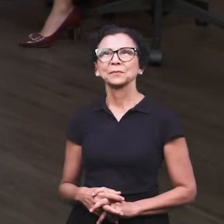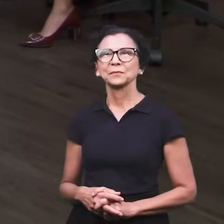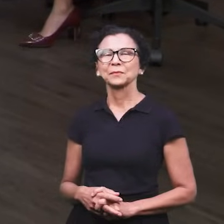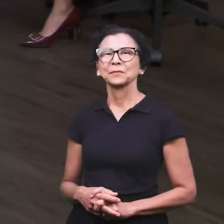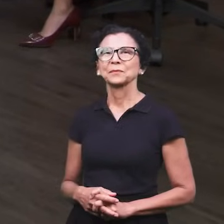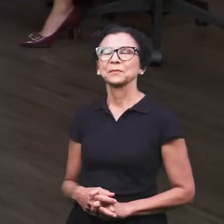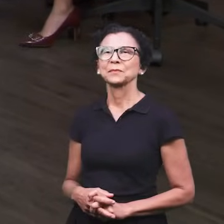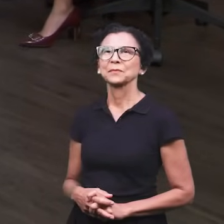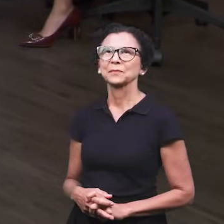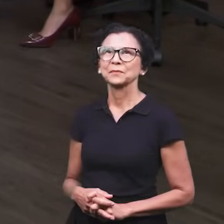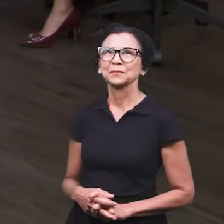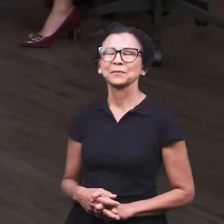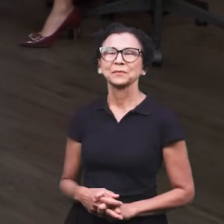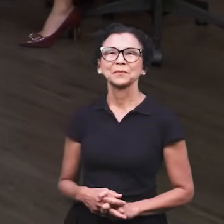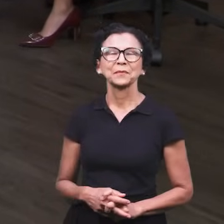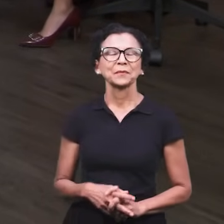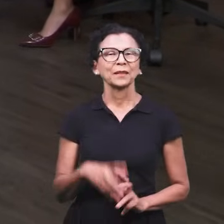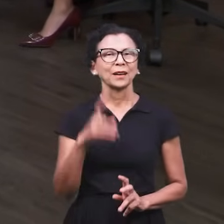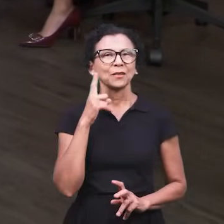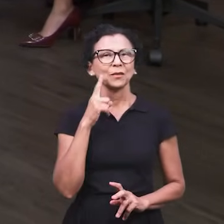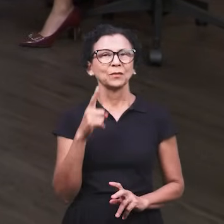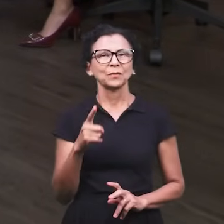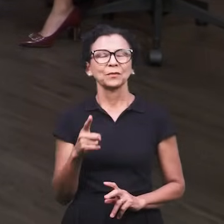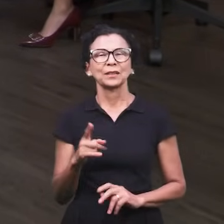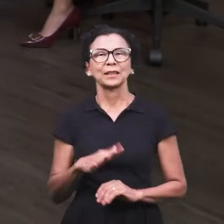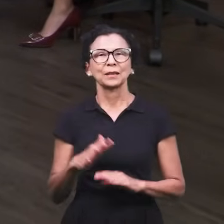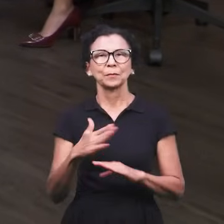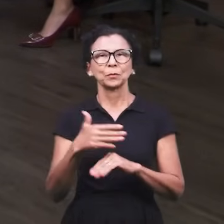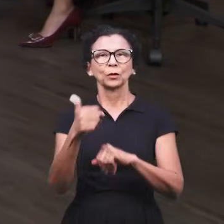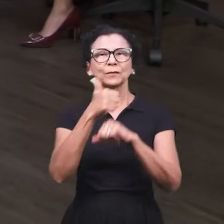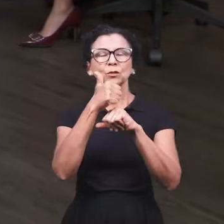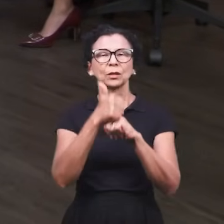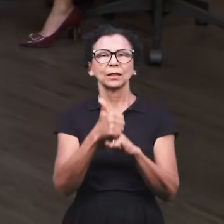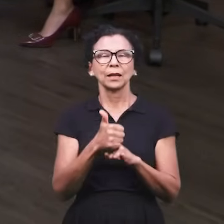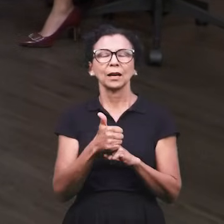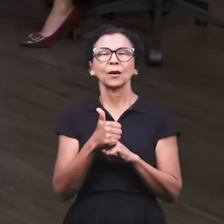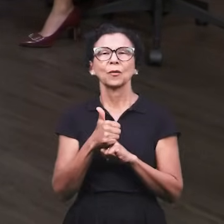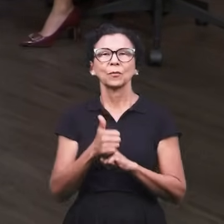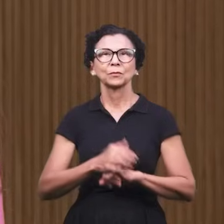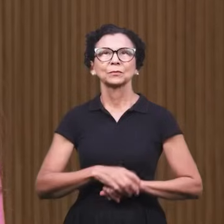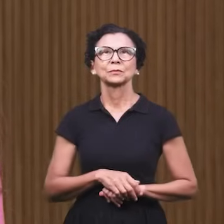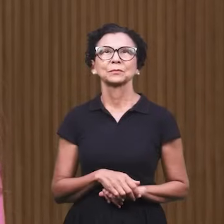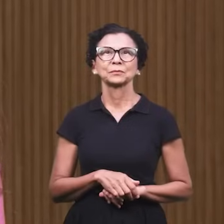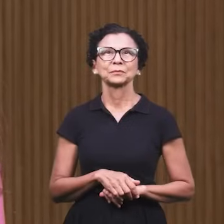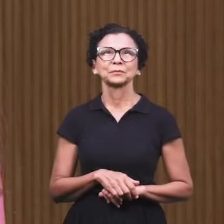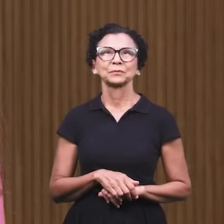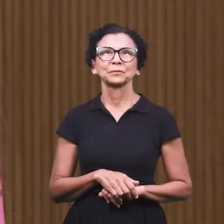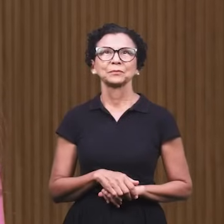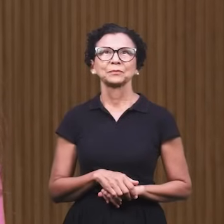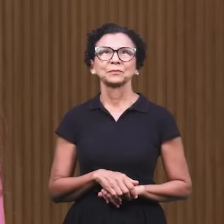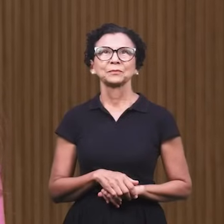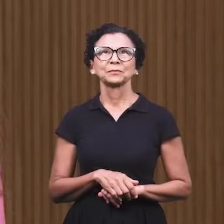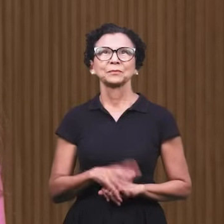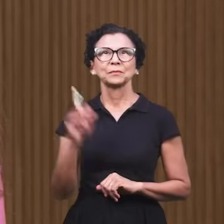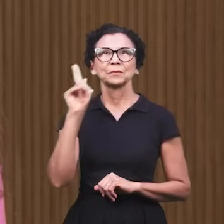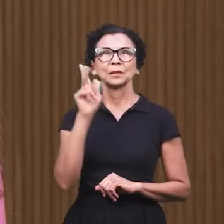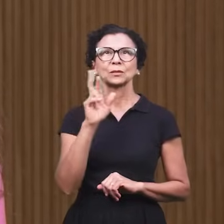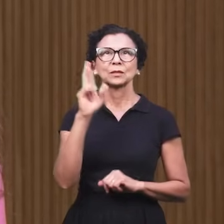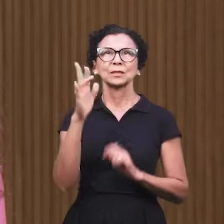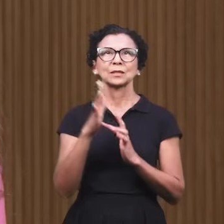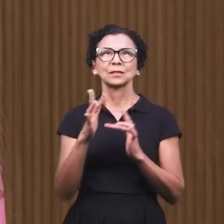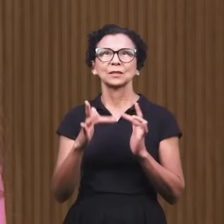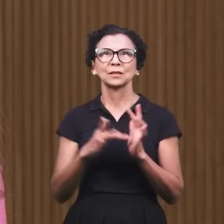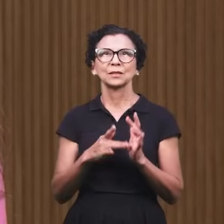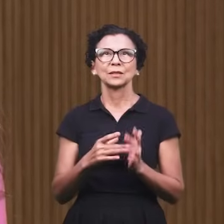do jovem. Eu vou pedir aqui a jovem Isabela Canal para fazer essa pergunta. Paz, Senhor, a todos. Meu nome é